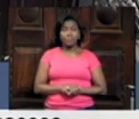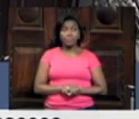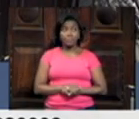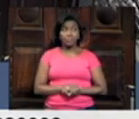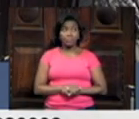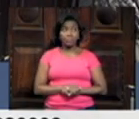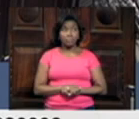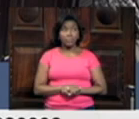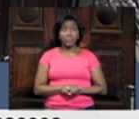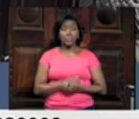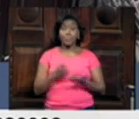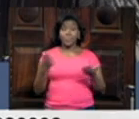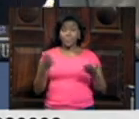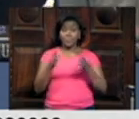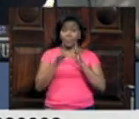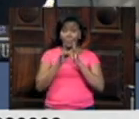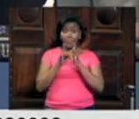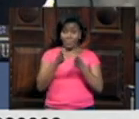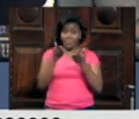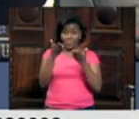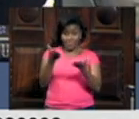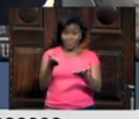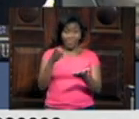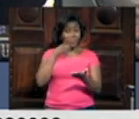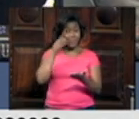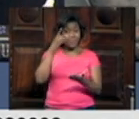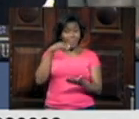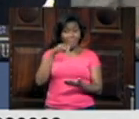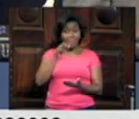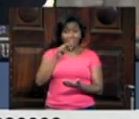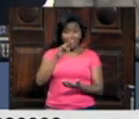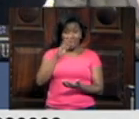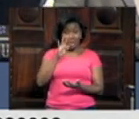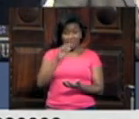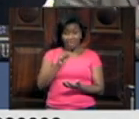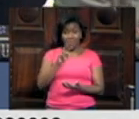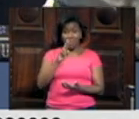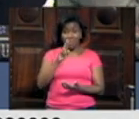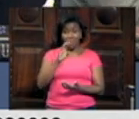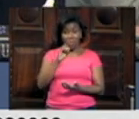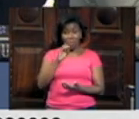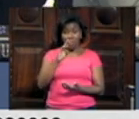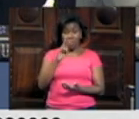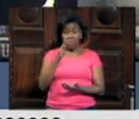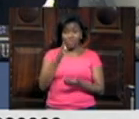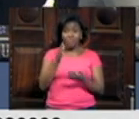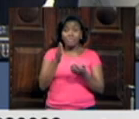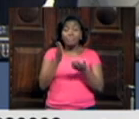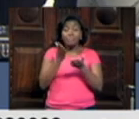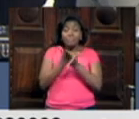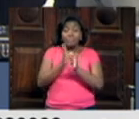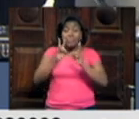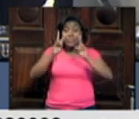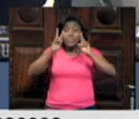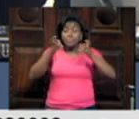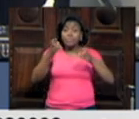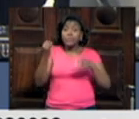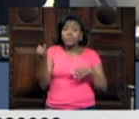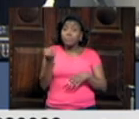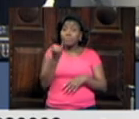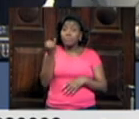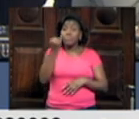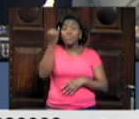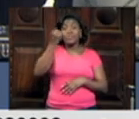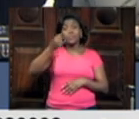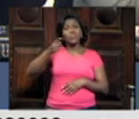Importantíssimo conceder a Vossa Excelência, deputada Marta Rocha, a conclusão de um tema tão preocupante e que preocupa